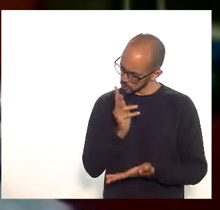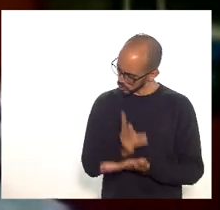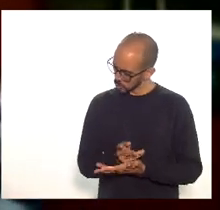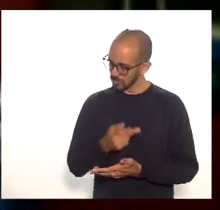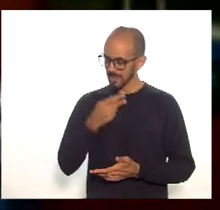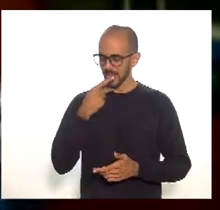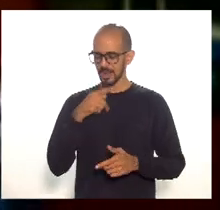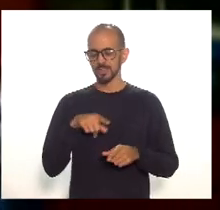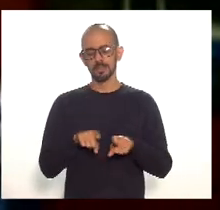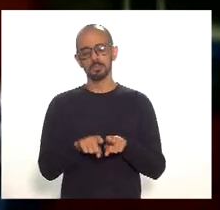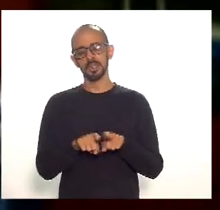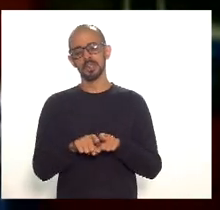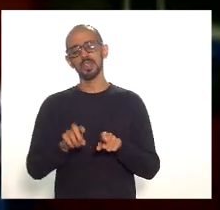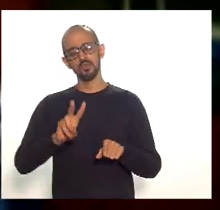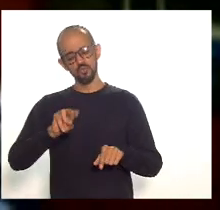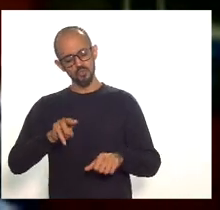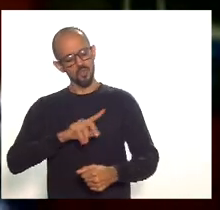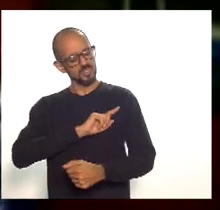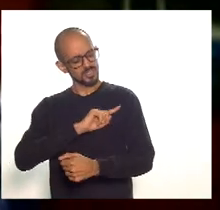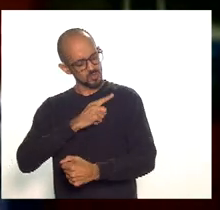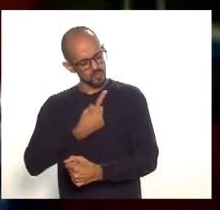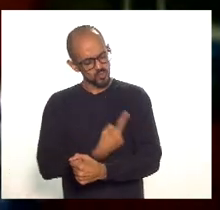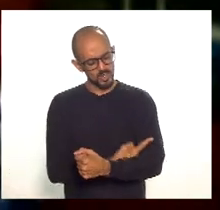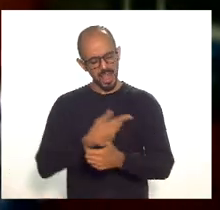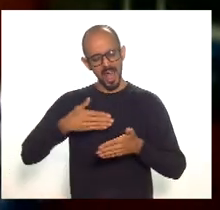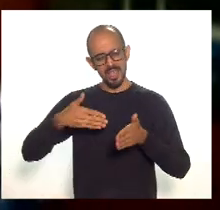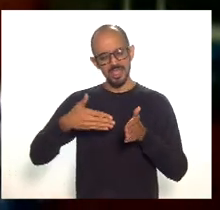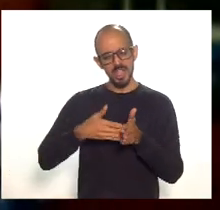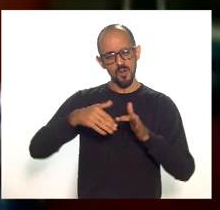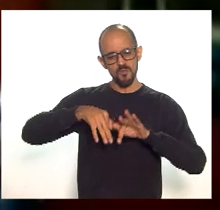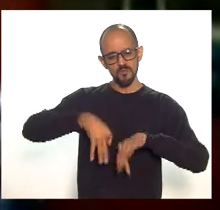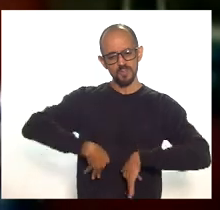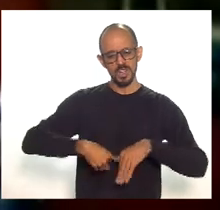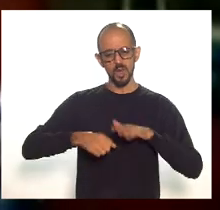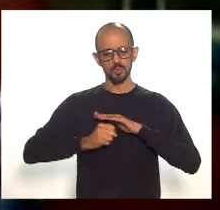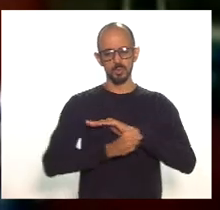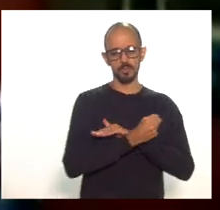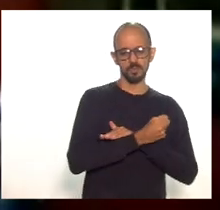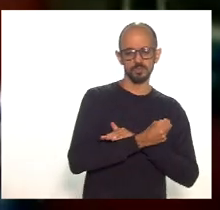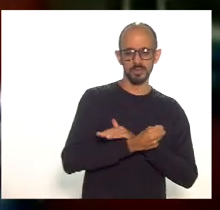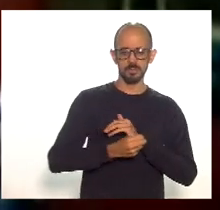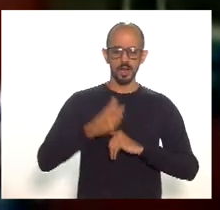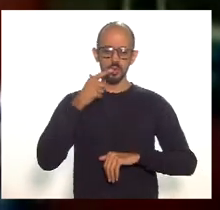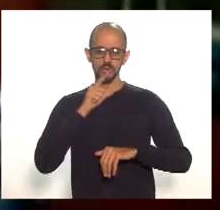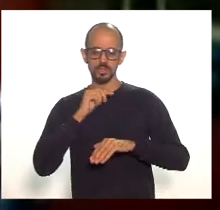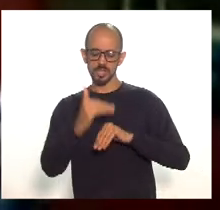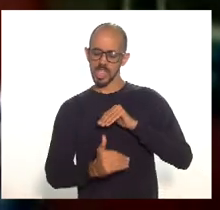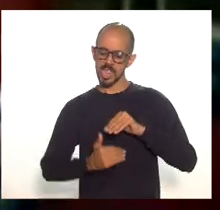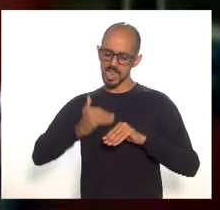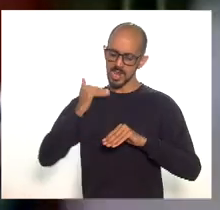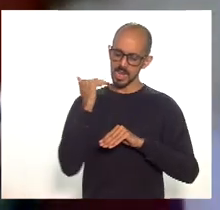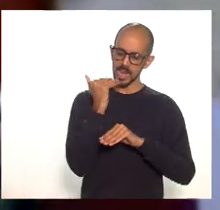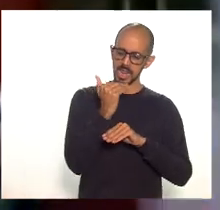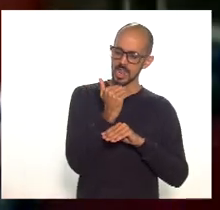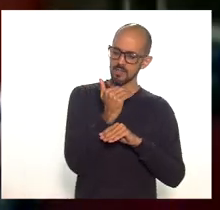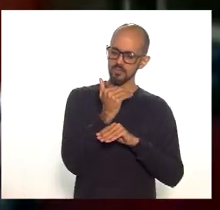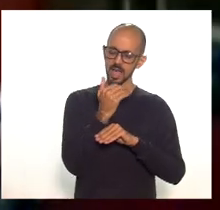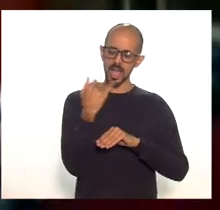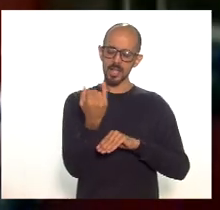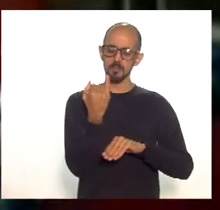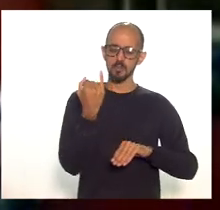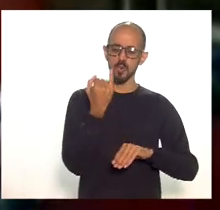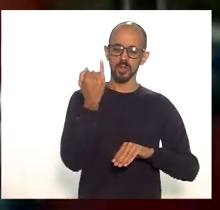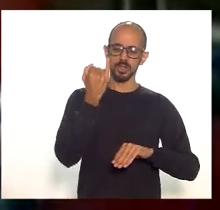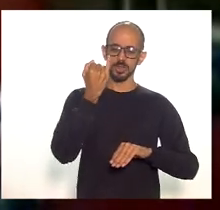vou fazer esforços até o fim do meu mandato no sentido de elevar o patamar, a